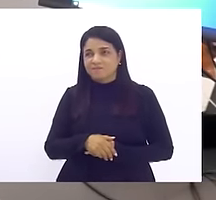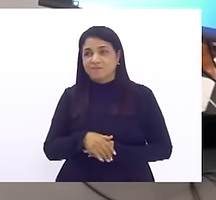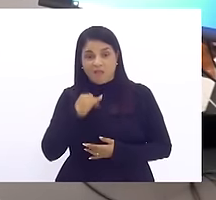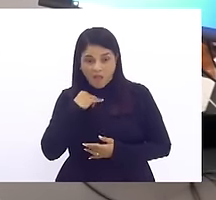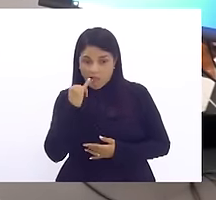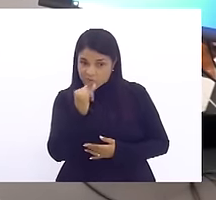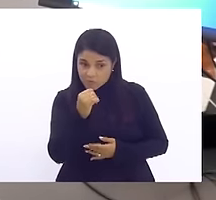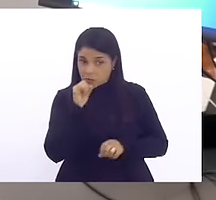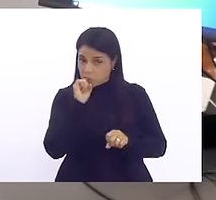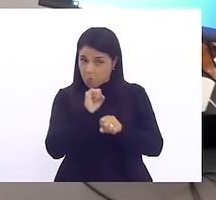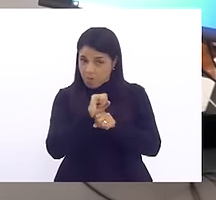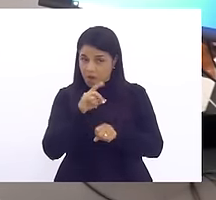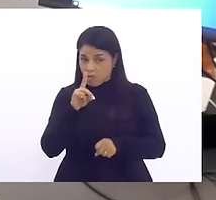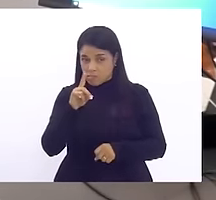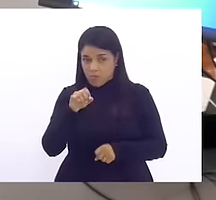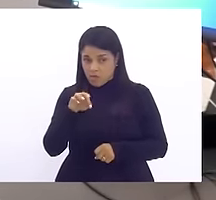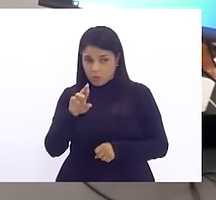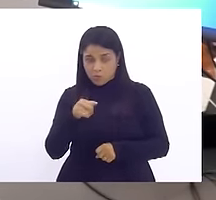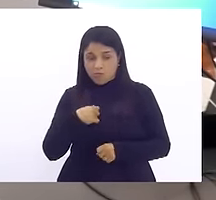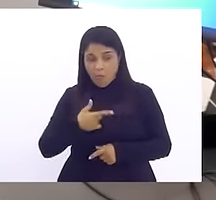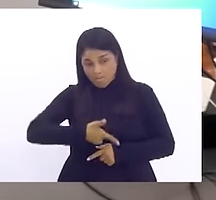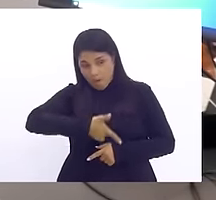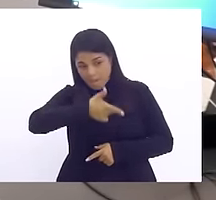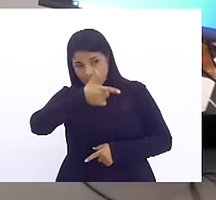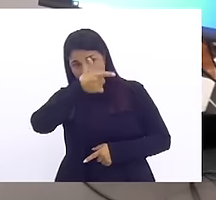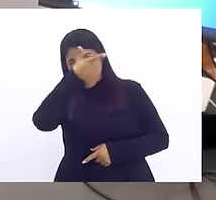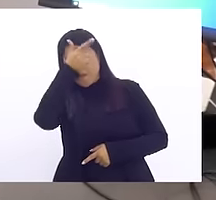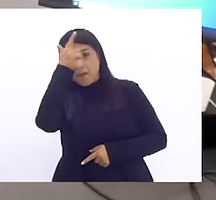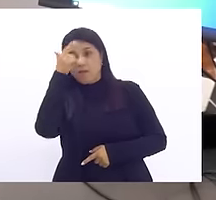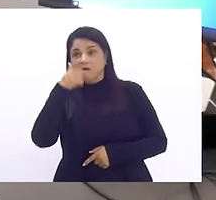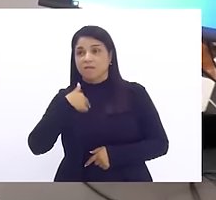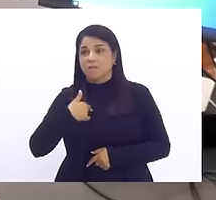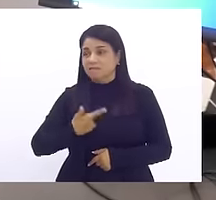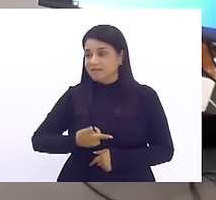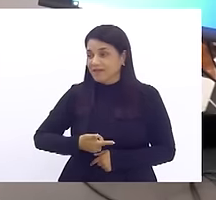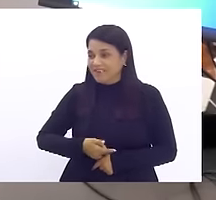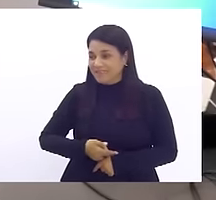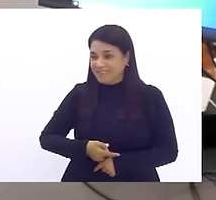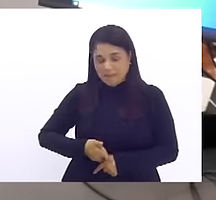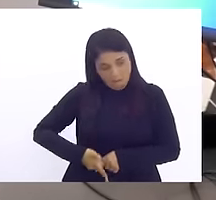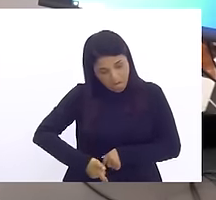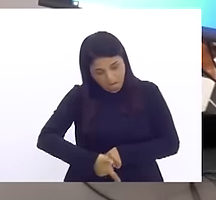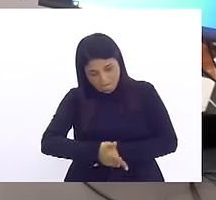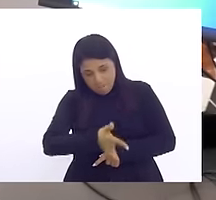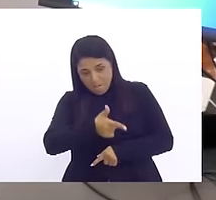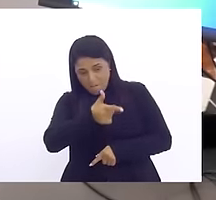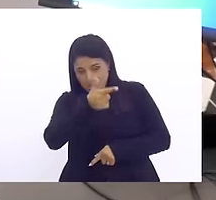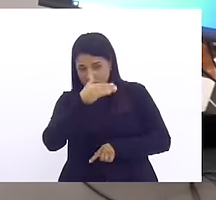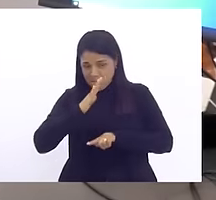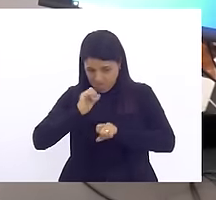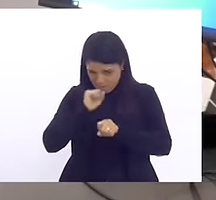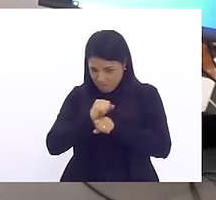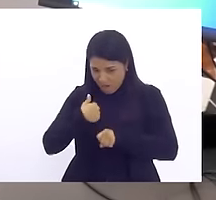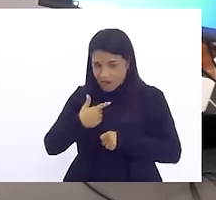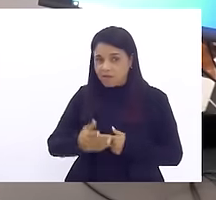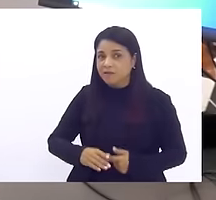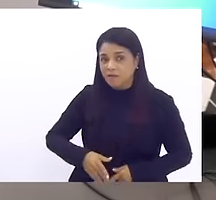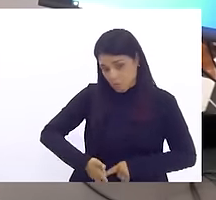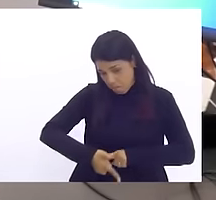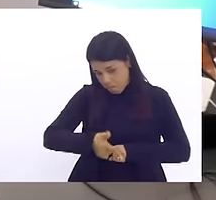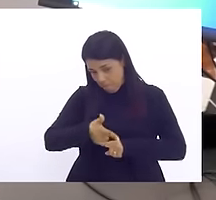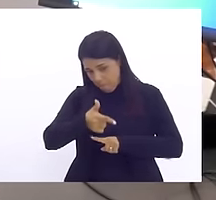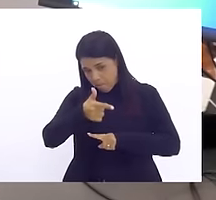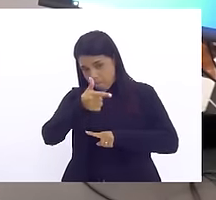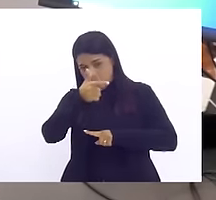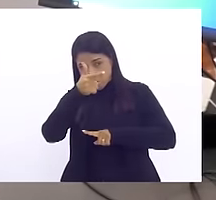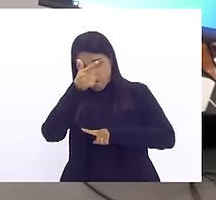não senão vou encher de bala cura Presidente se me parar enche de bala Presidente se o carrinho desse me intercepta diz caracterizado